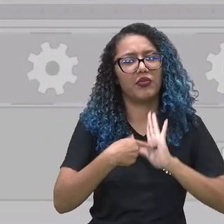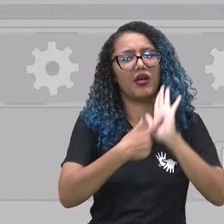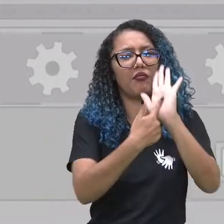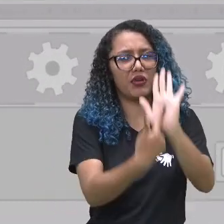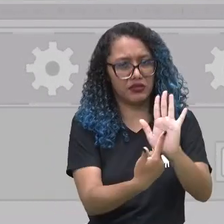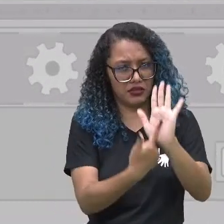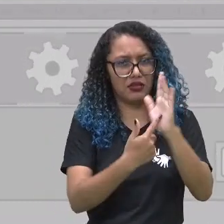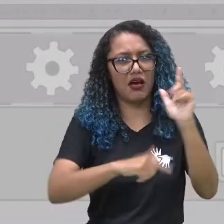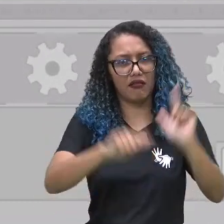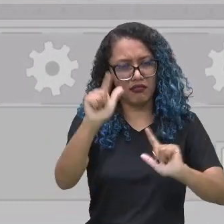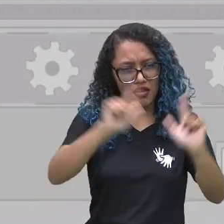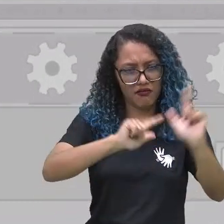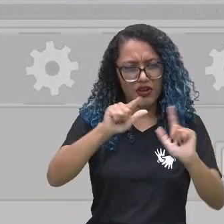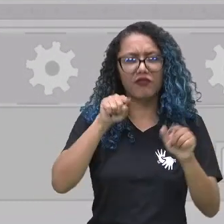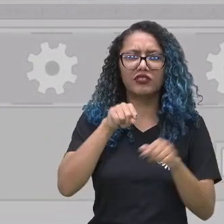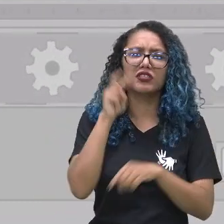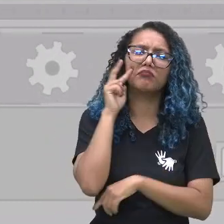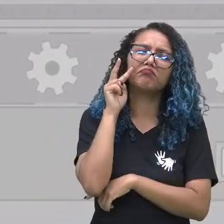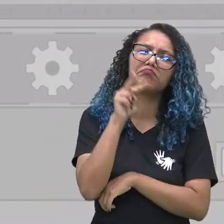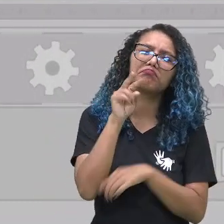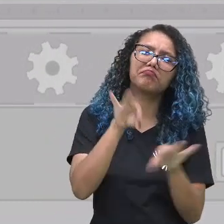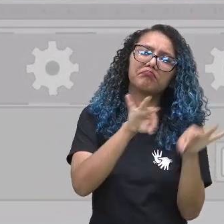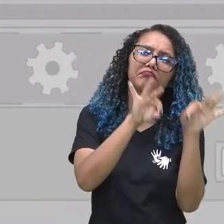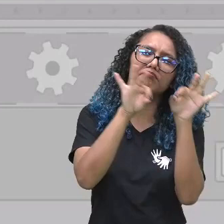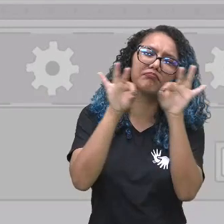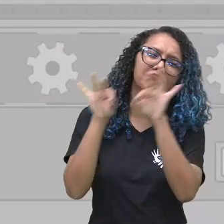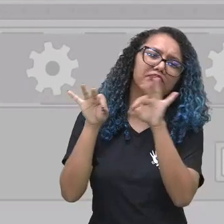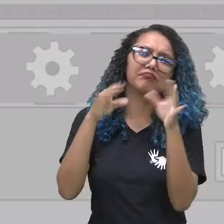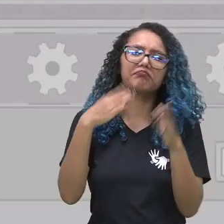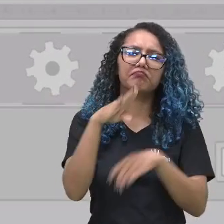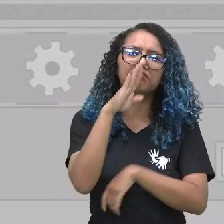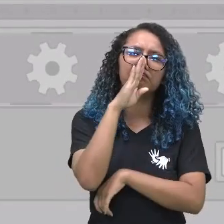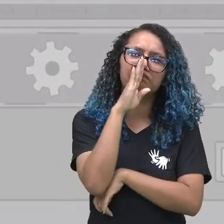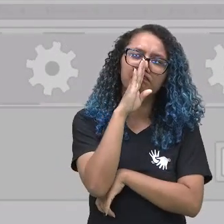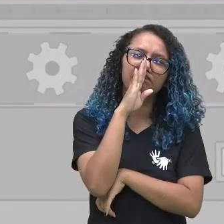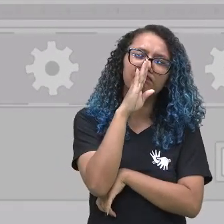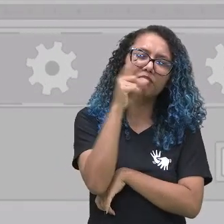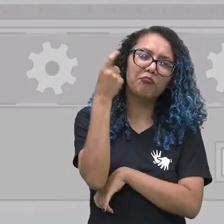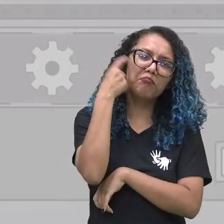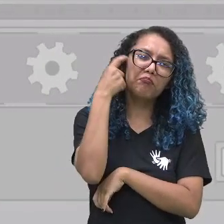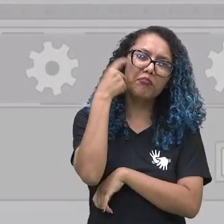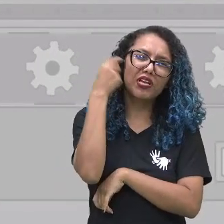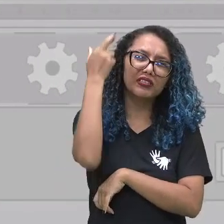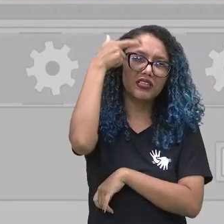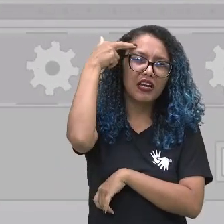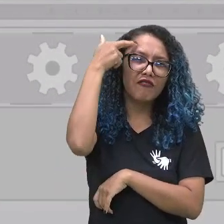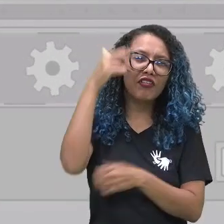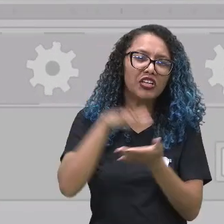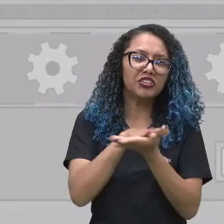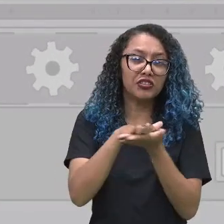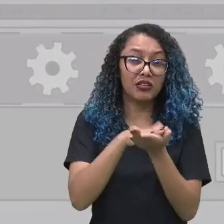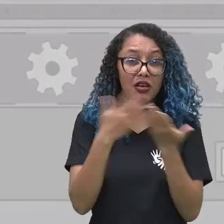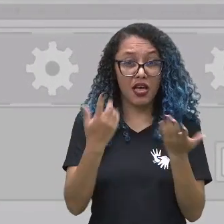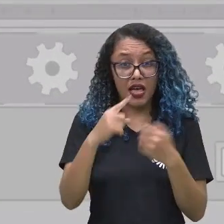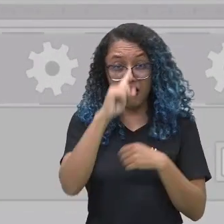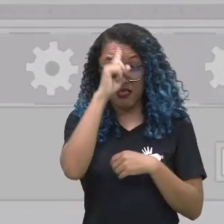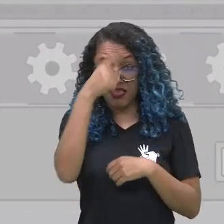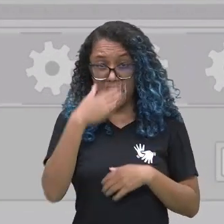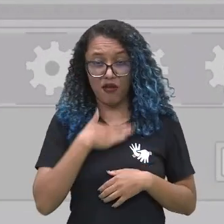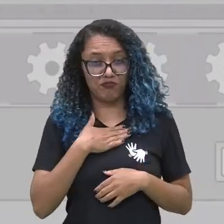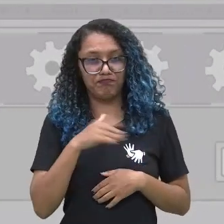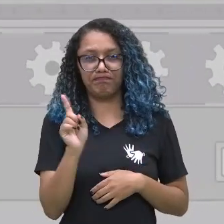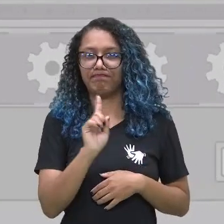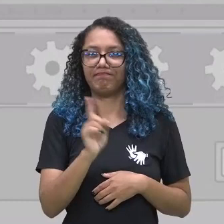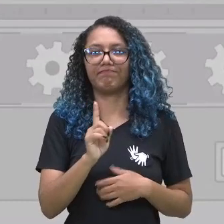consumindo aquilo ali, e você não questiona. Segundo isso aí, são ideias, né, não é a ideia do Josino aqui, é a ideia do Hockenheim, né,